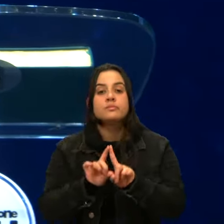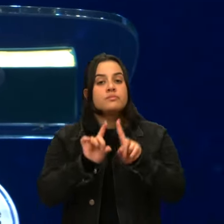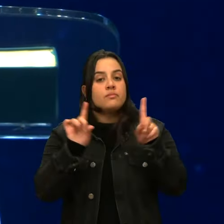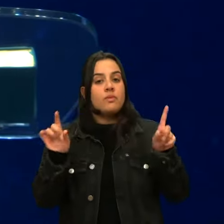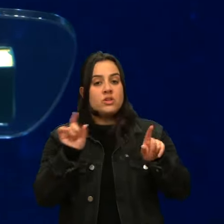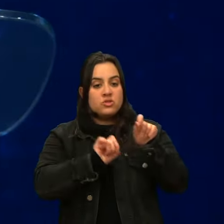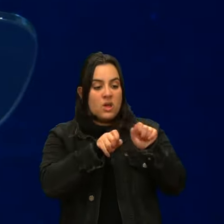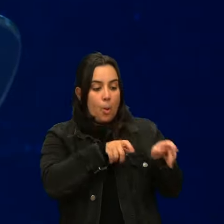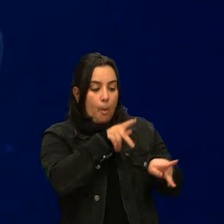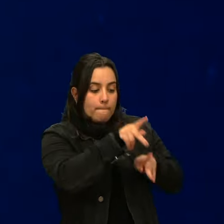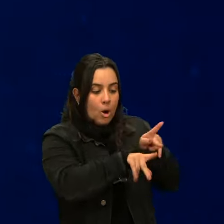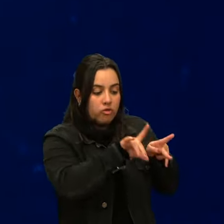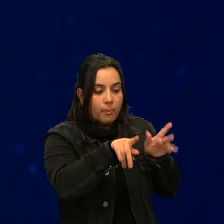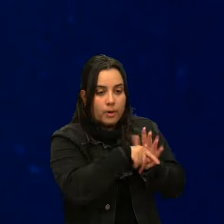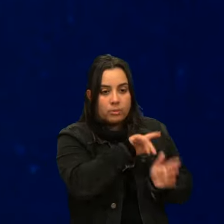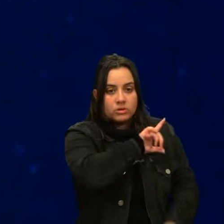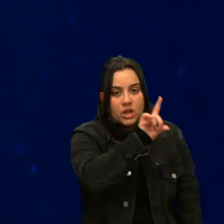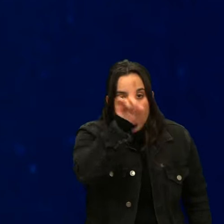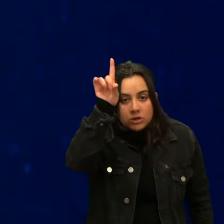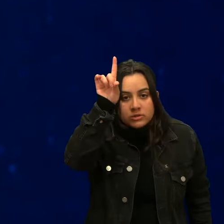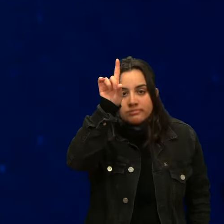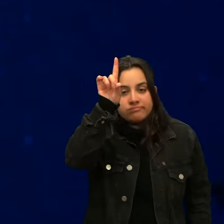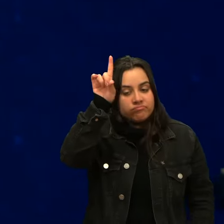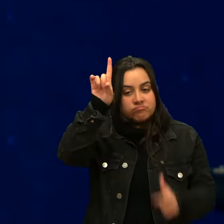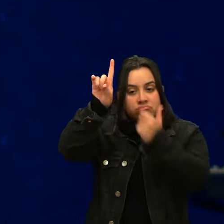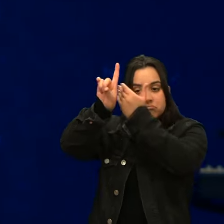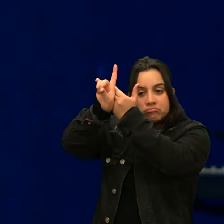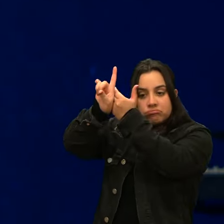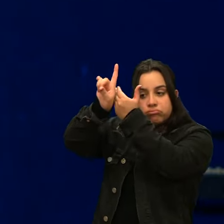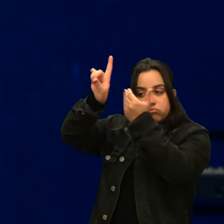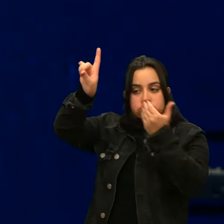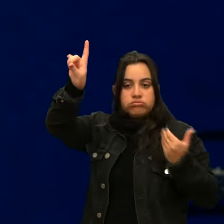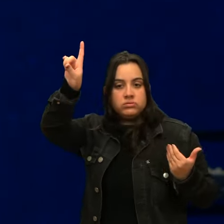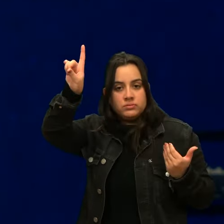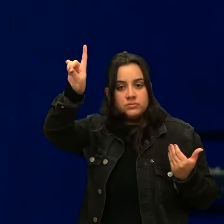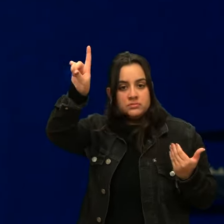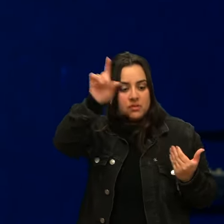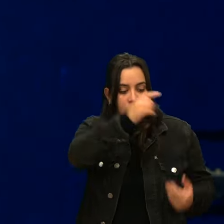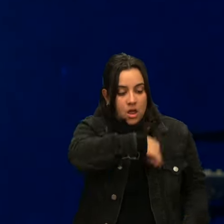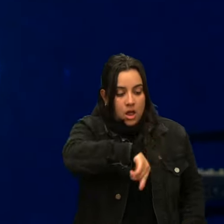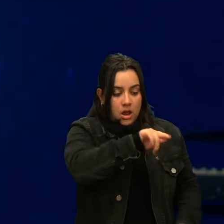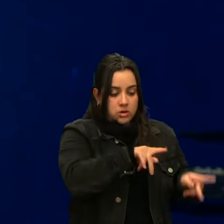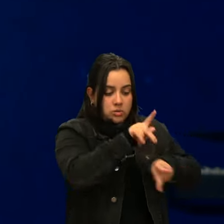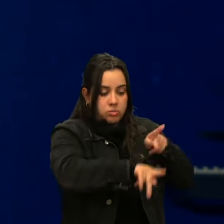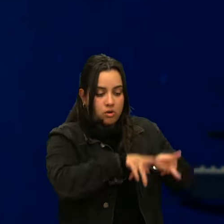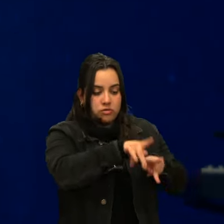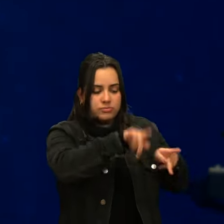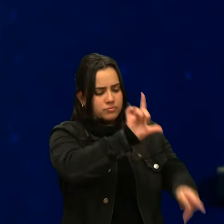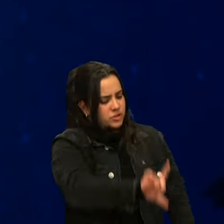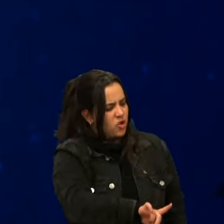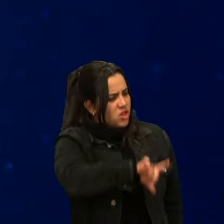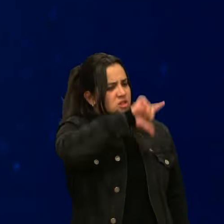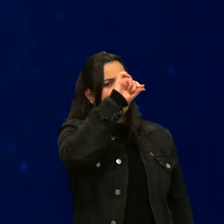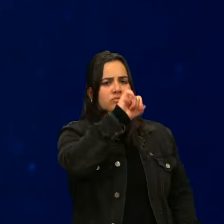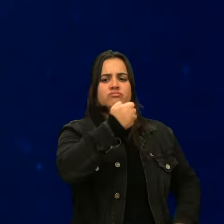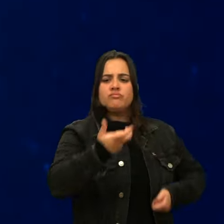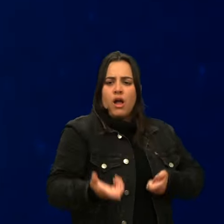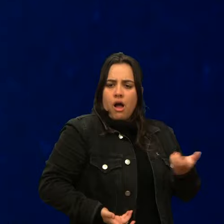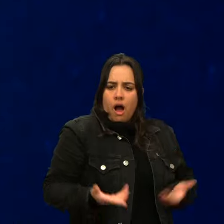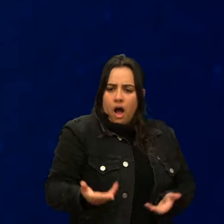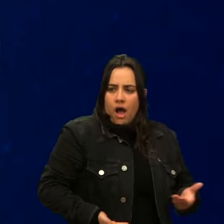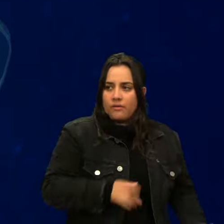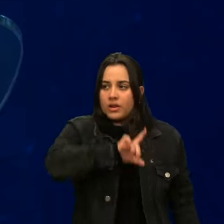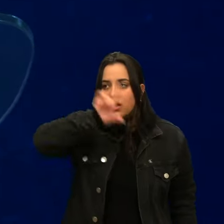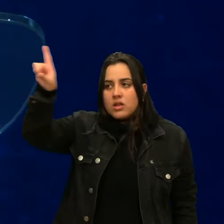se afastou do Senhor. Aquele povo que era aquele povo escolhido, o povo que servia a Deus, de